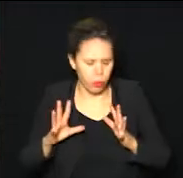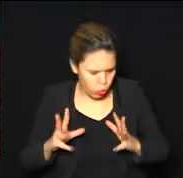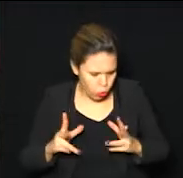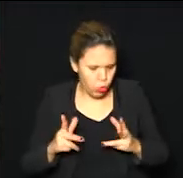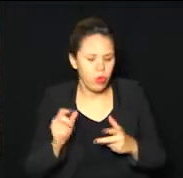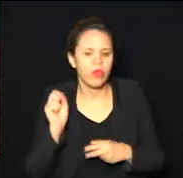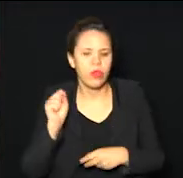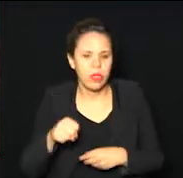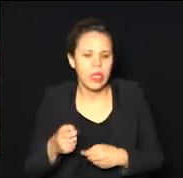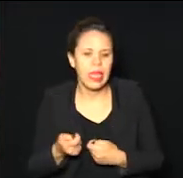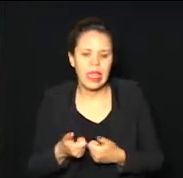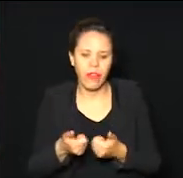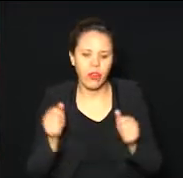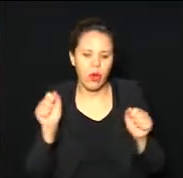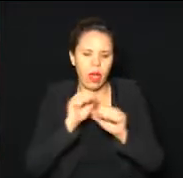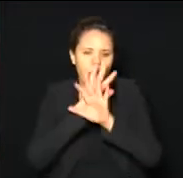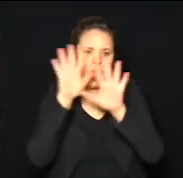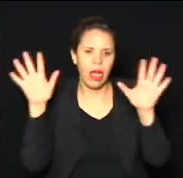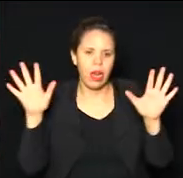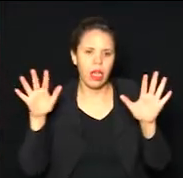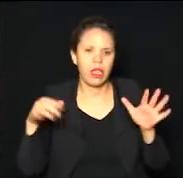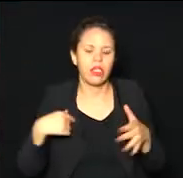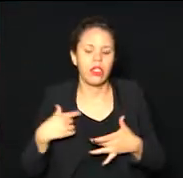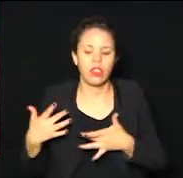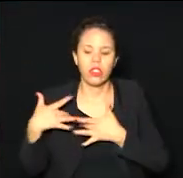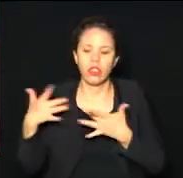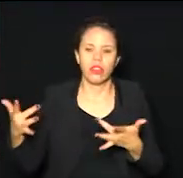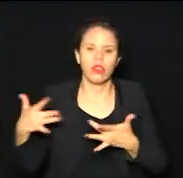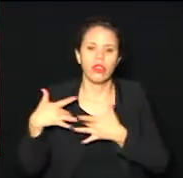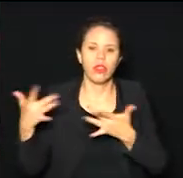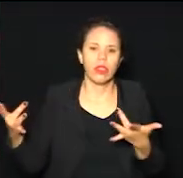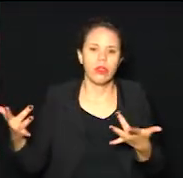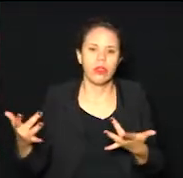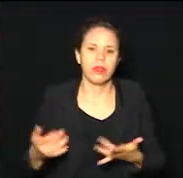deveria ir, ficou muito claro nas nossas doações, né?